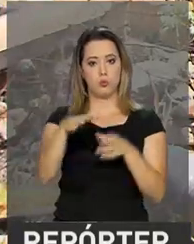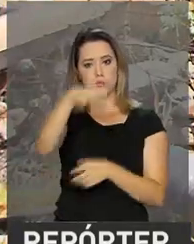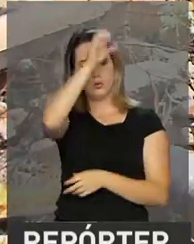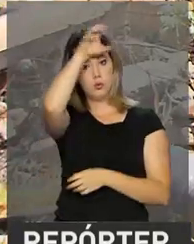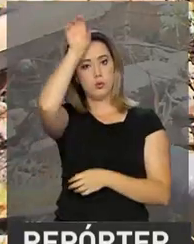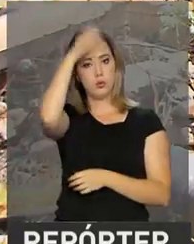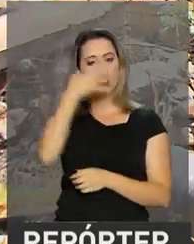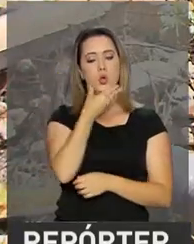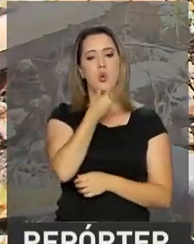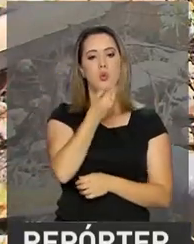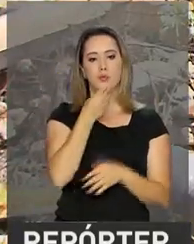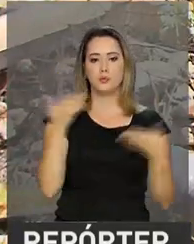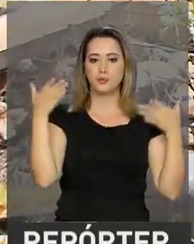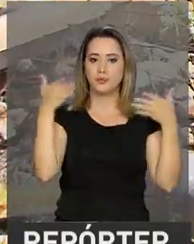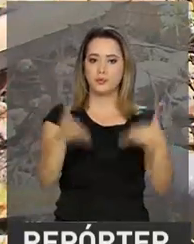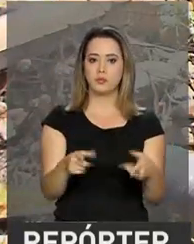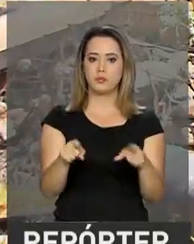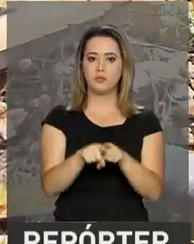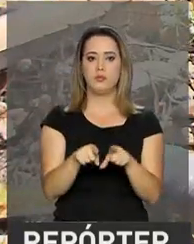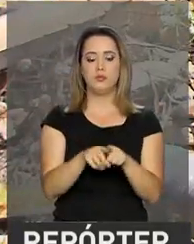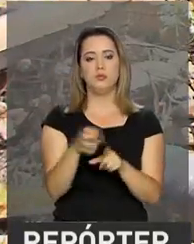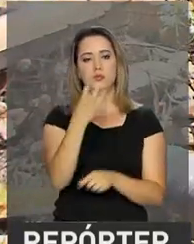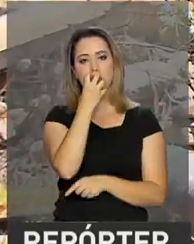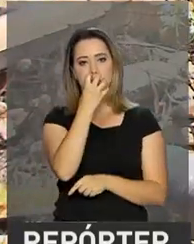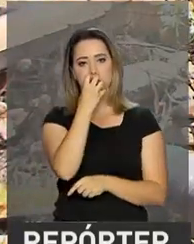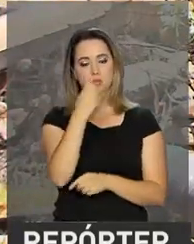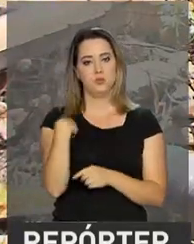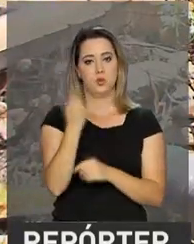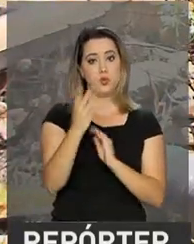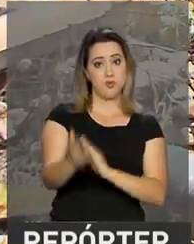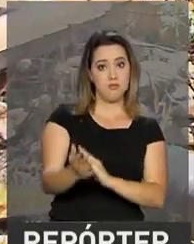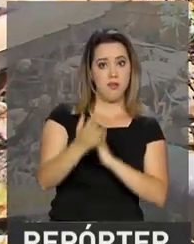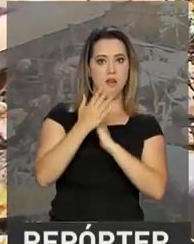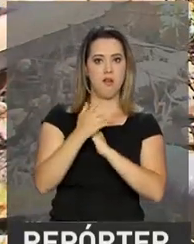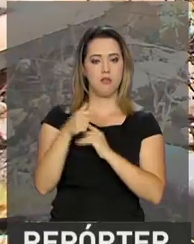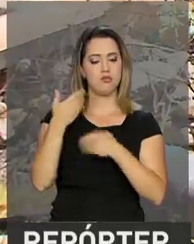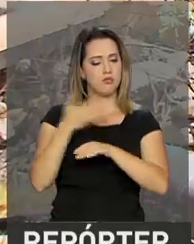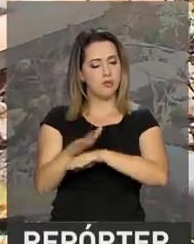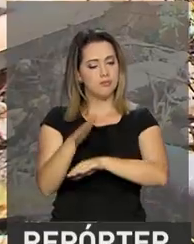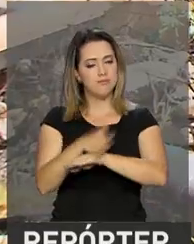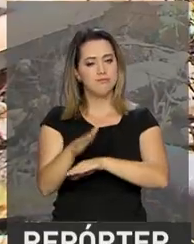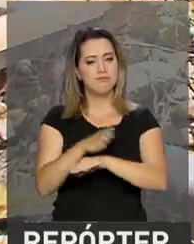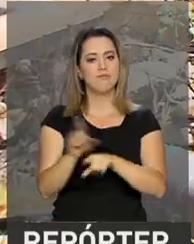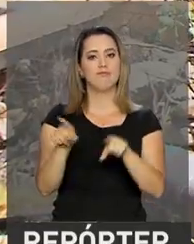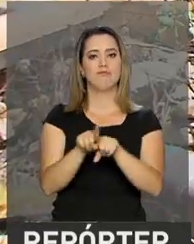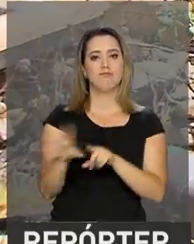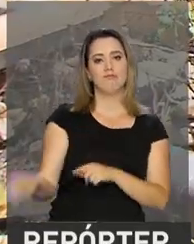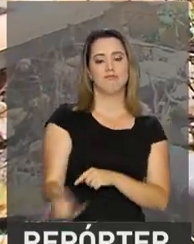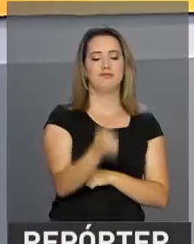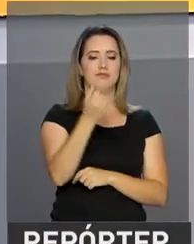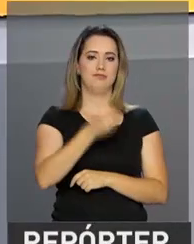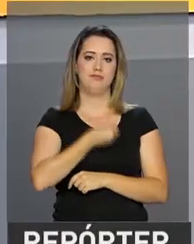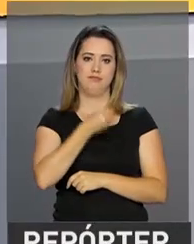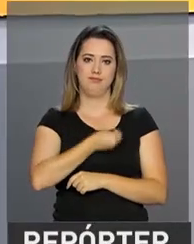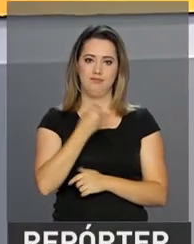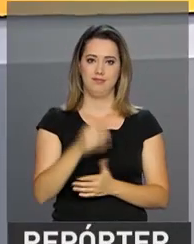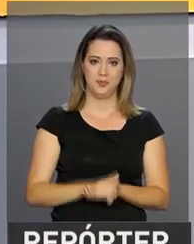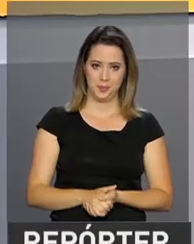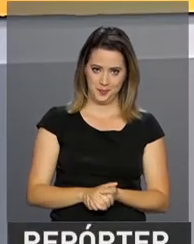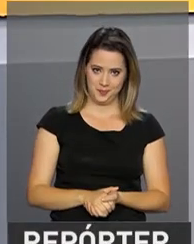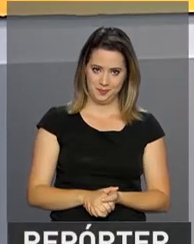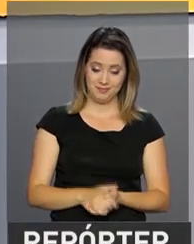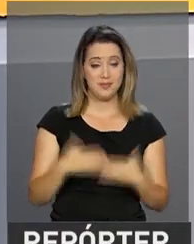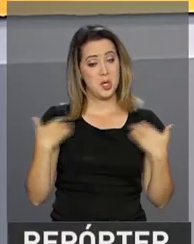homem participando, nós temos também os cães para nos auxiliar no treinamento e também no resgate de vítimas. E